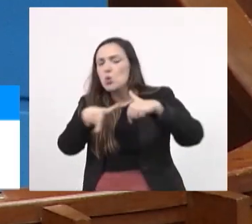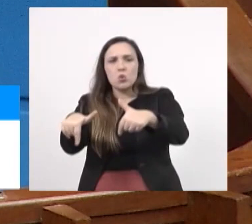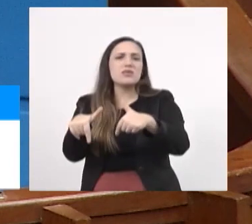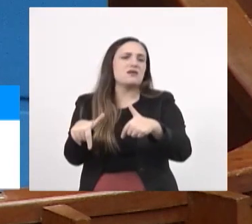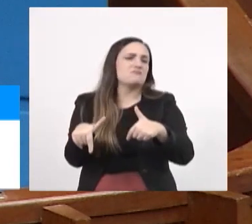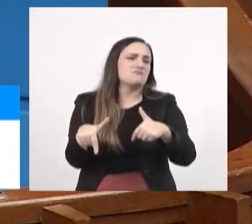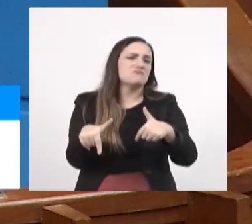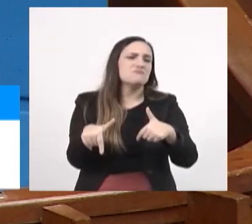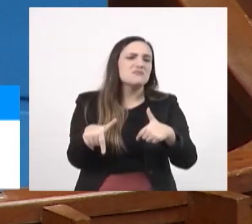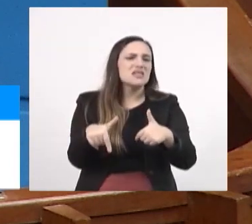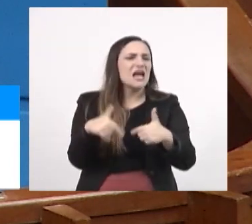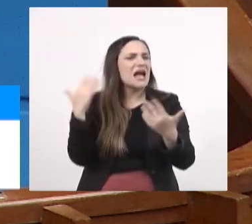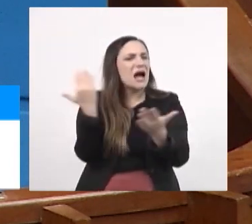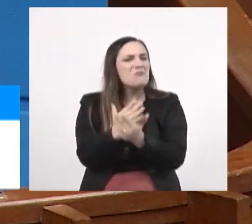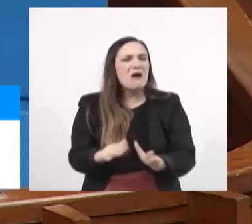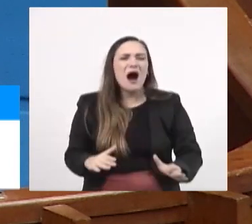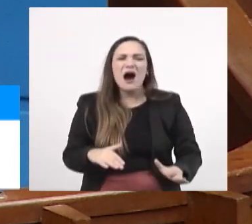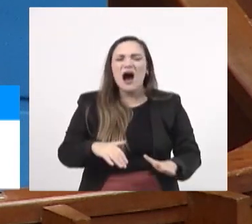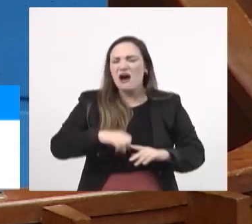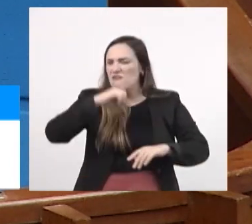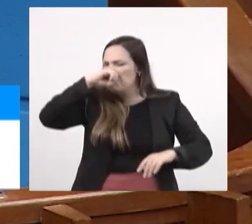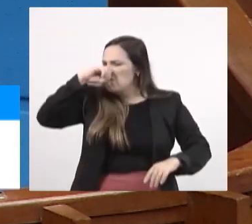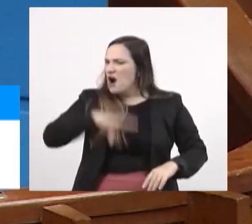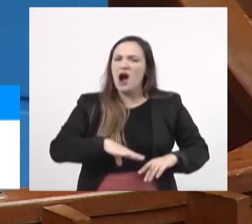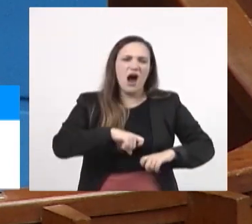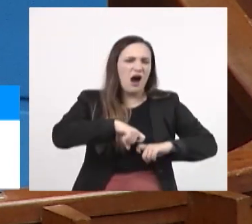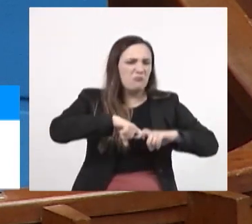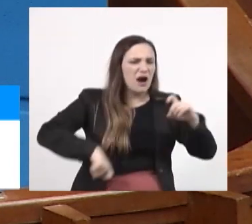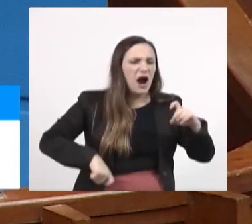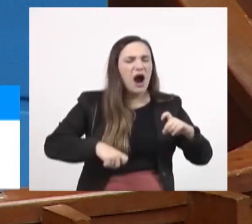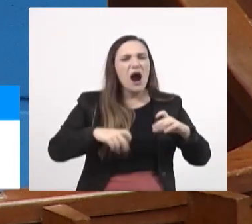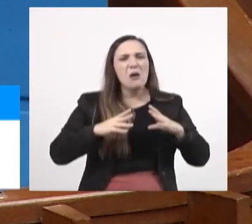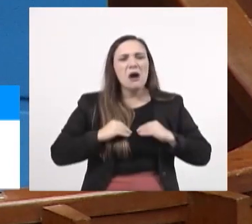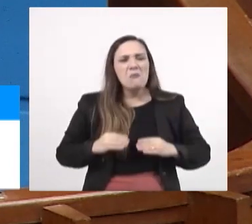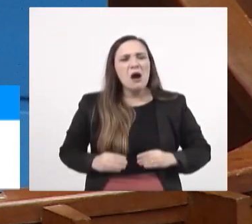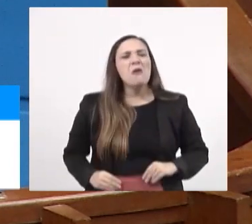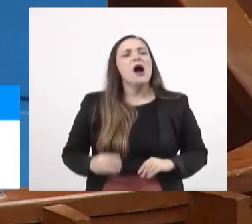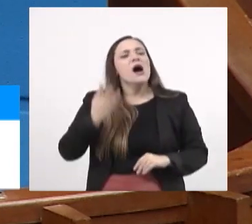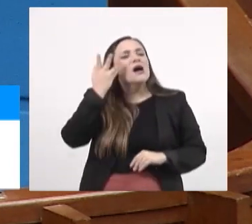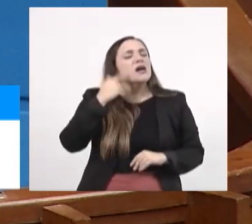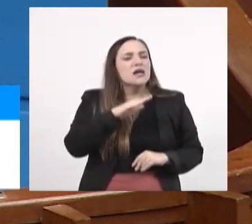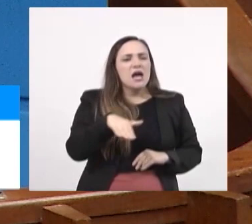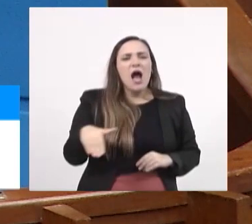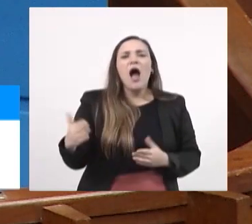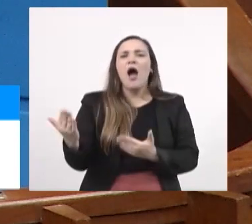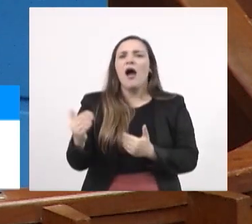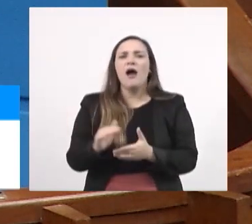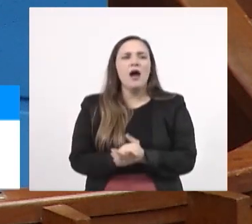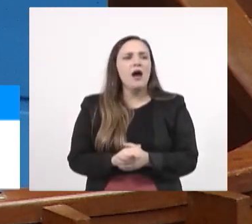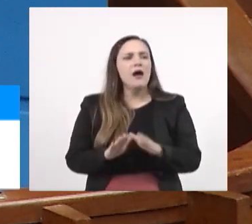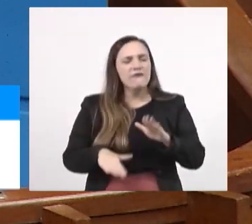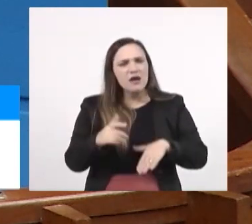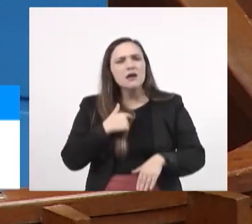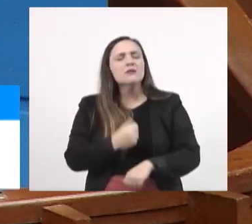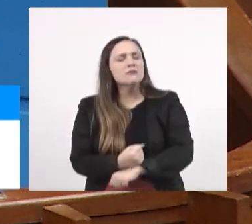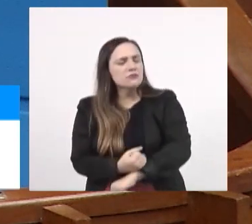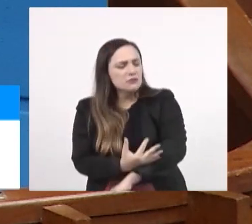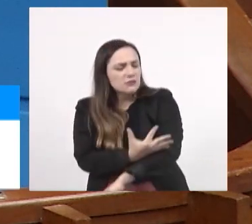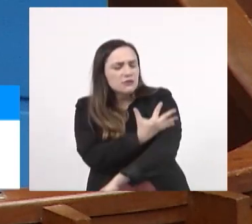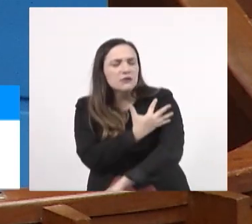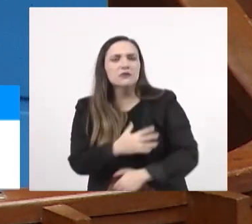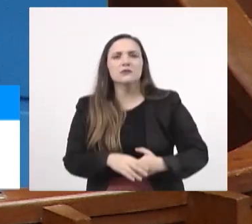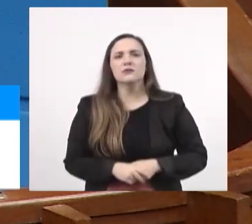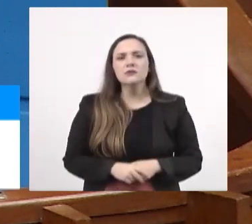Violência Sexual e de Exploração Sexual contra Criança e Adolescente. Às vezes eu fico emocionado quando eu trato desse assunto,